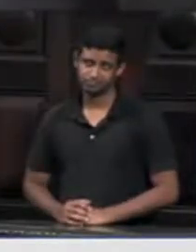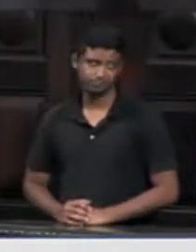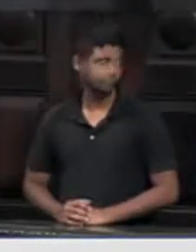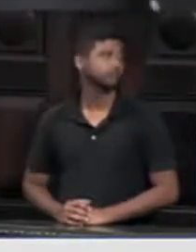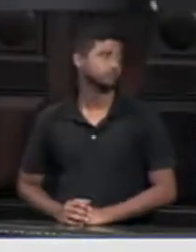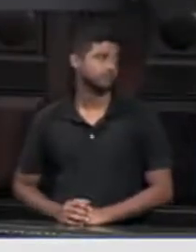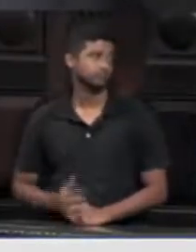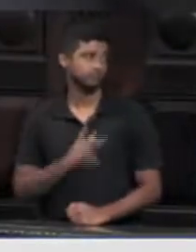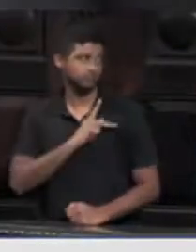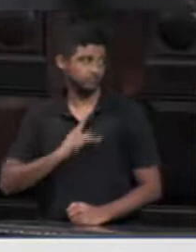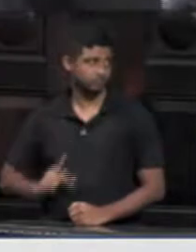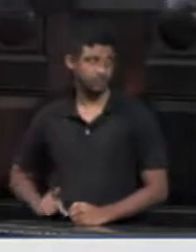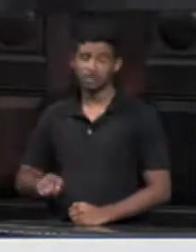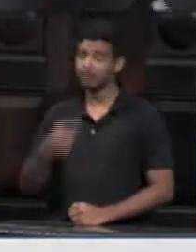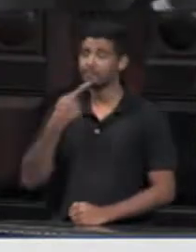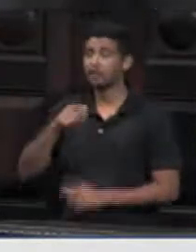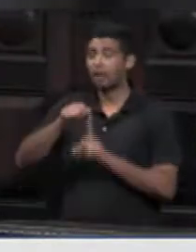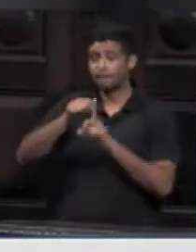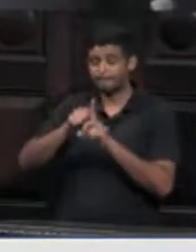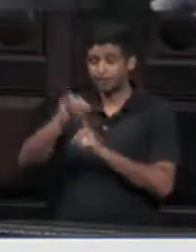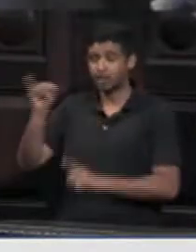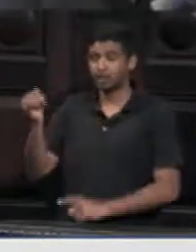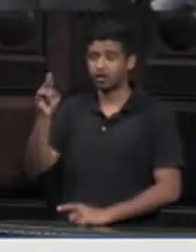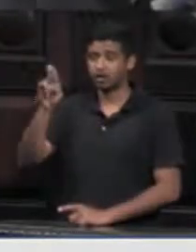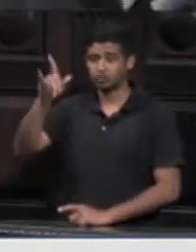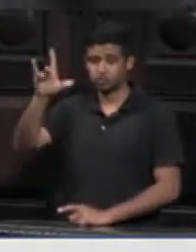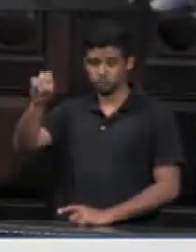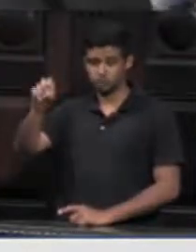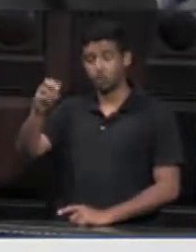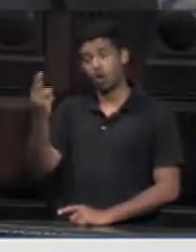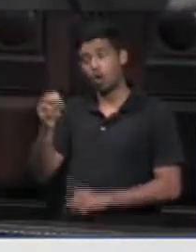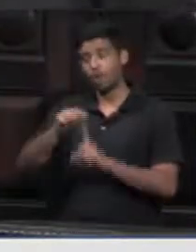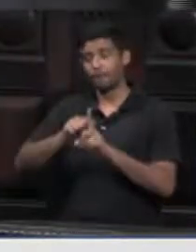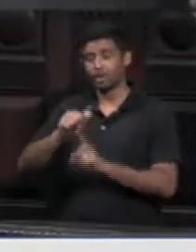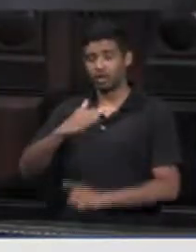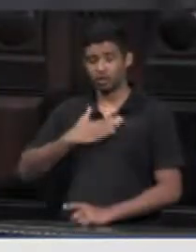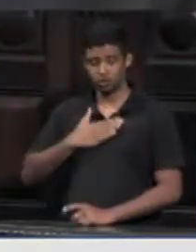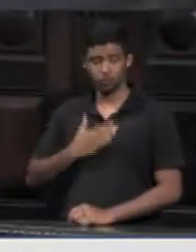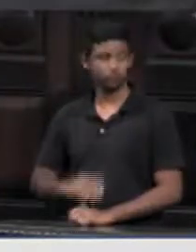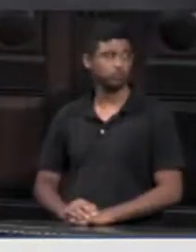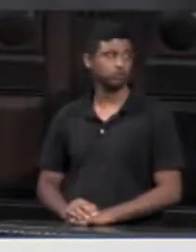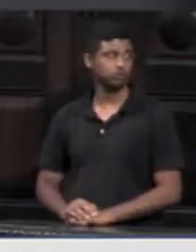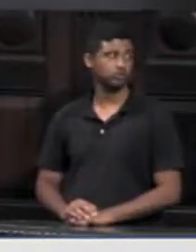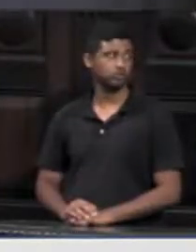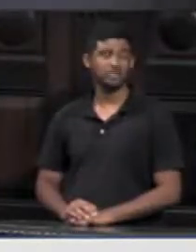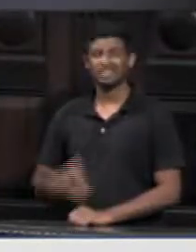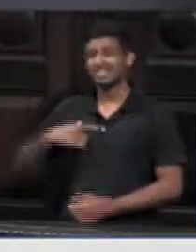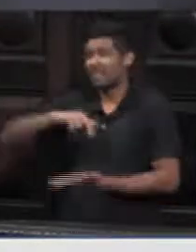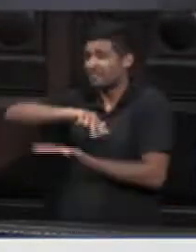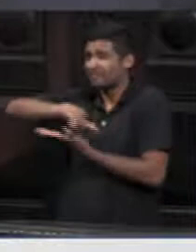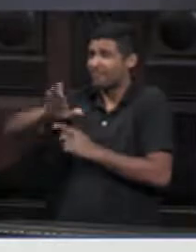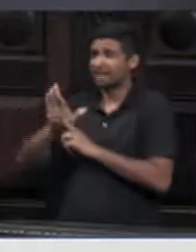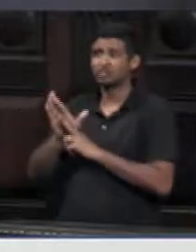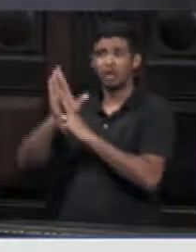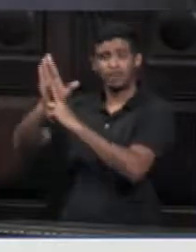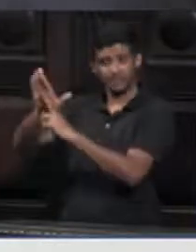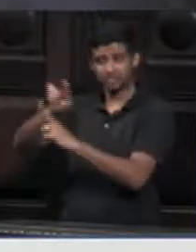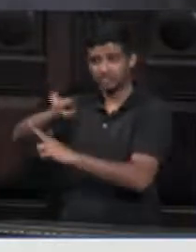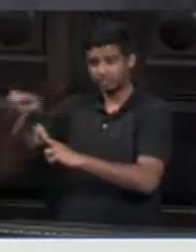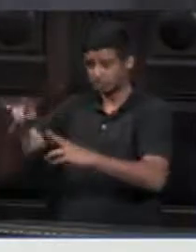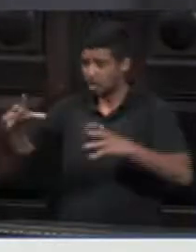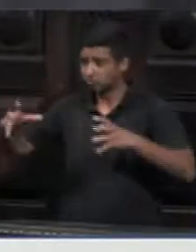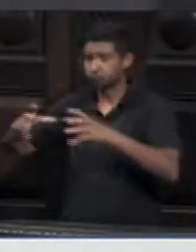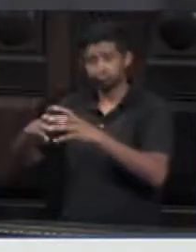que em mês de julho, agosto, nós recebemos vários representantes da sociedade organizada,